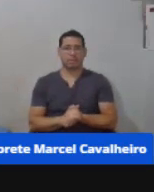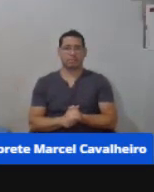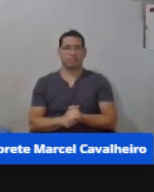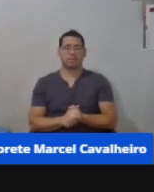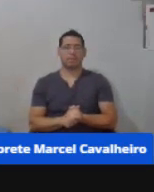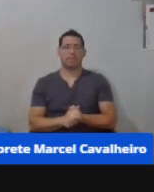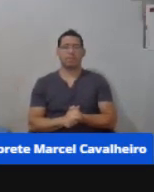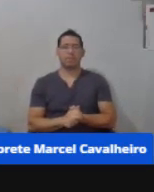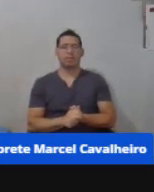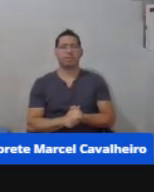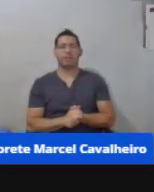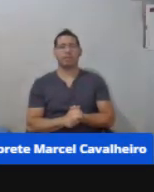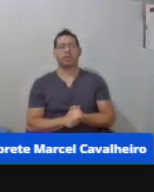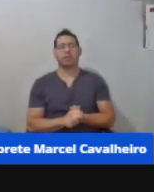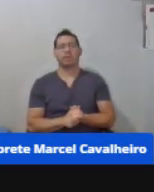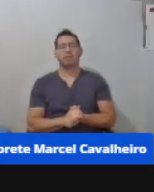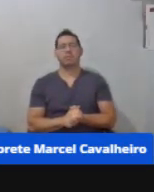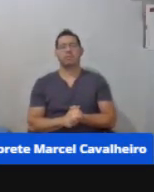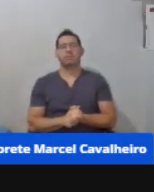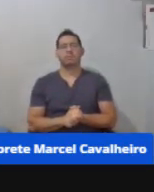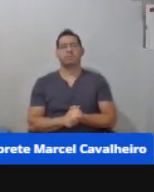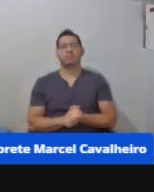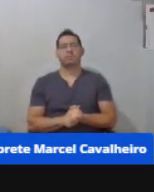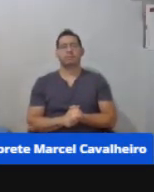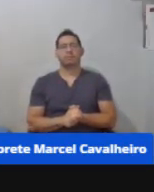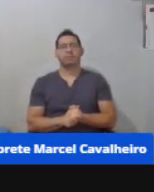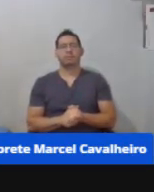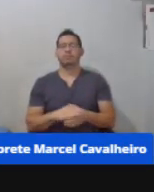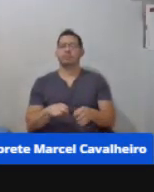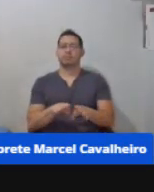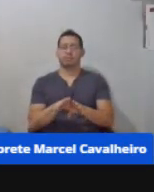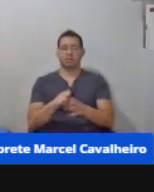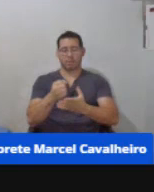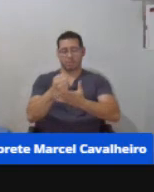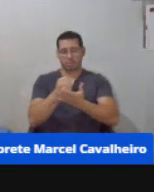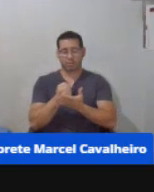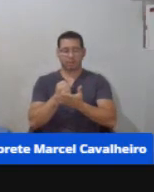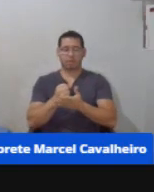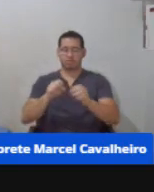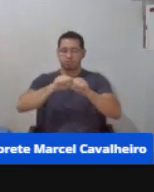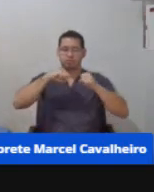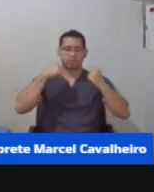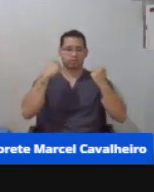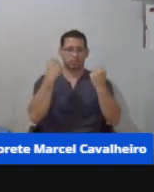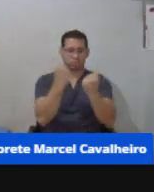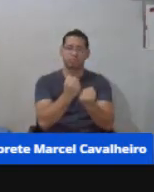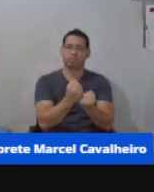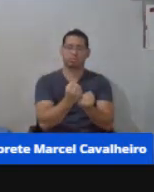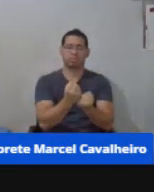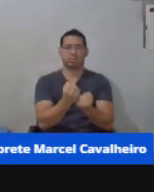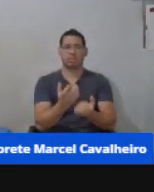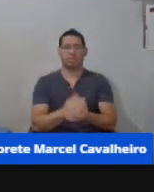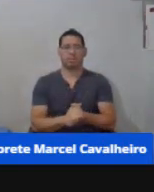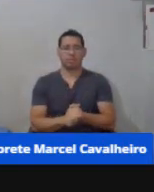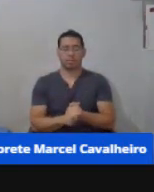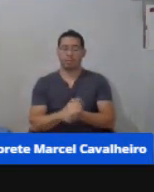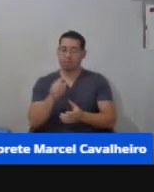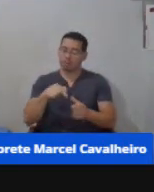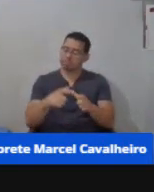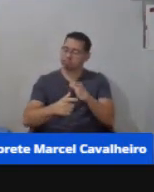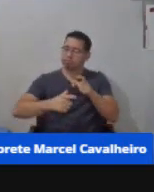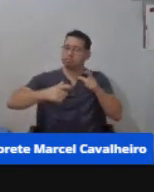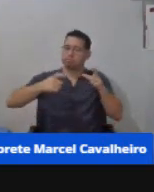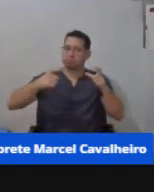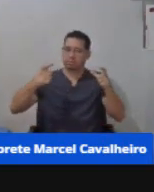uma cidadania pela sustentabilidade socioambiental, a ser ampliada